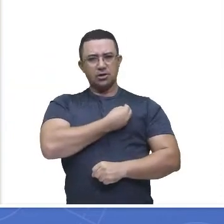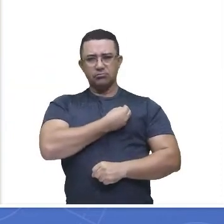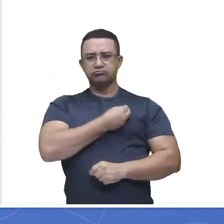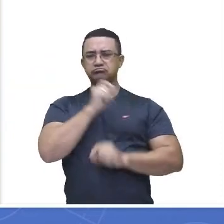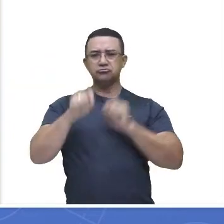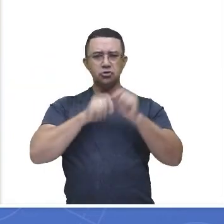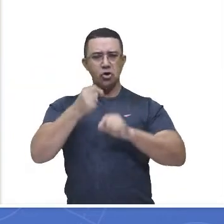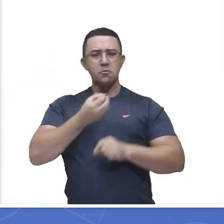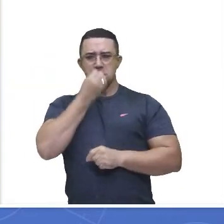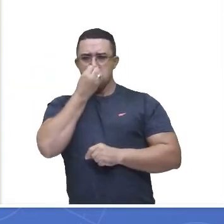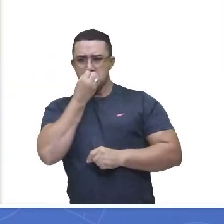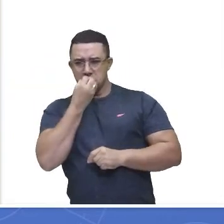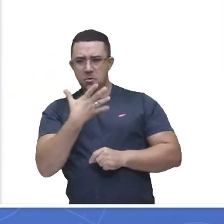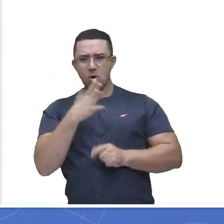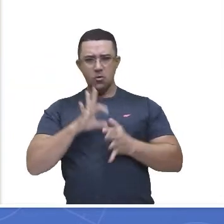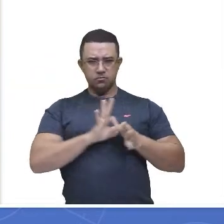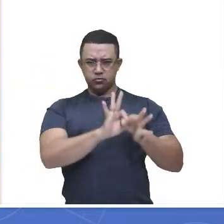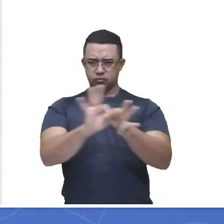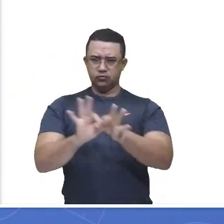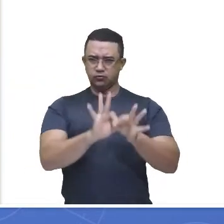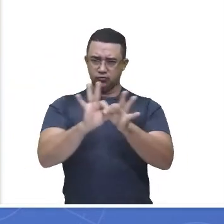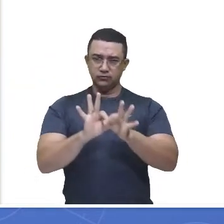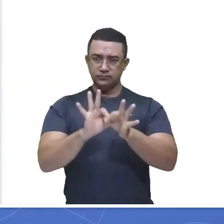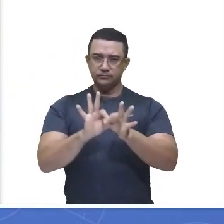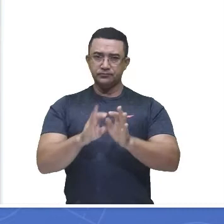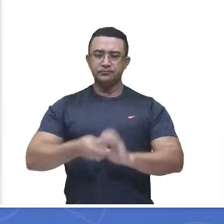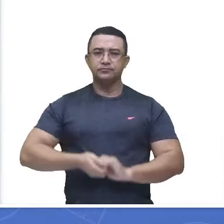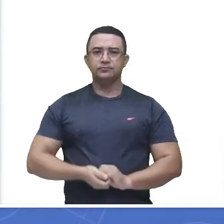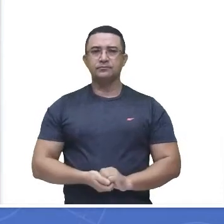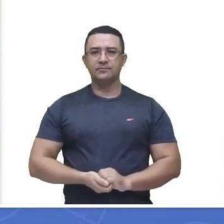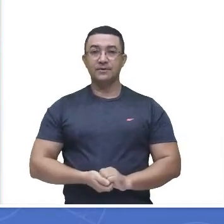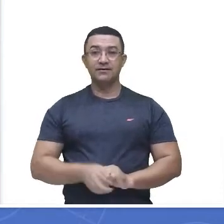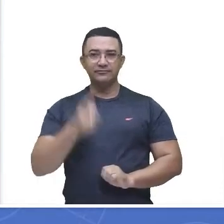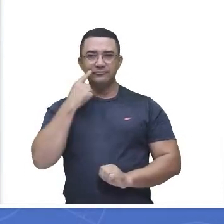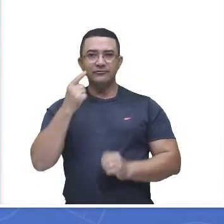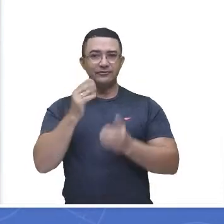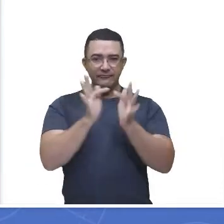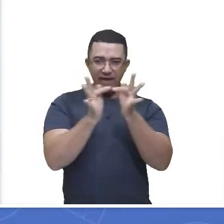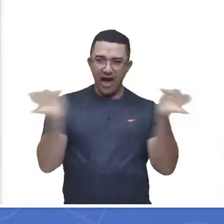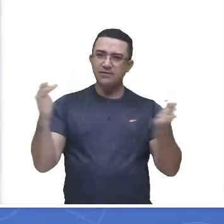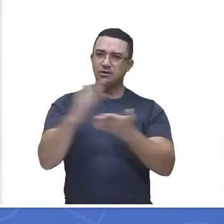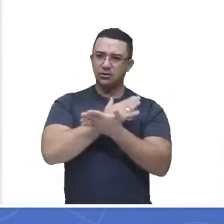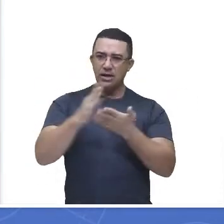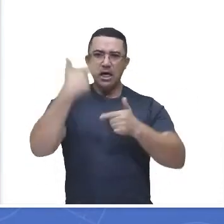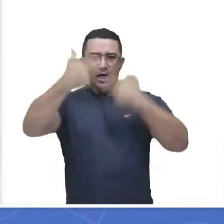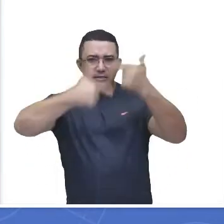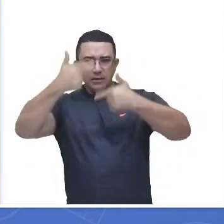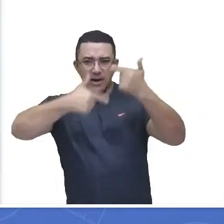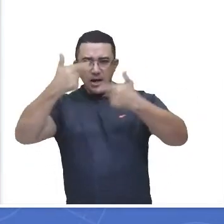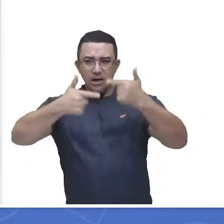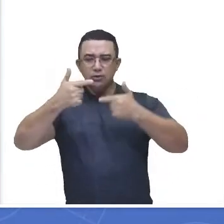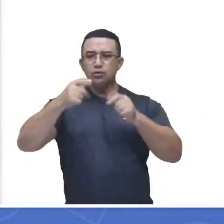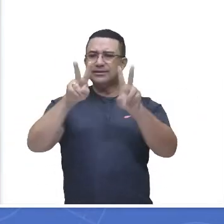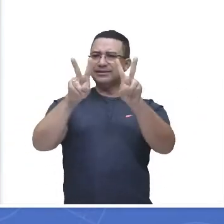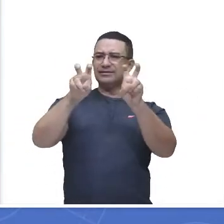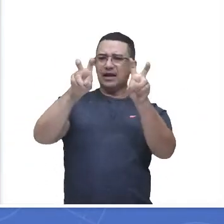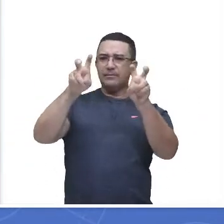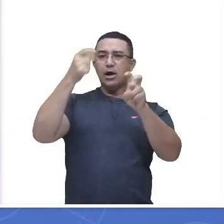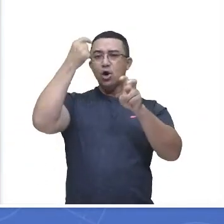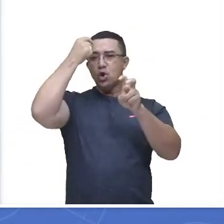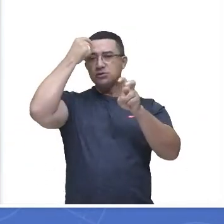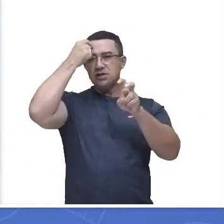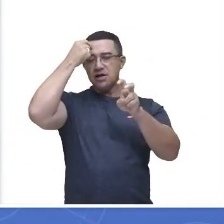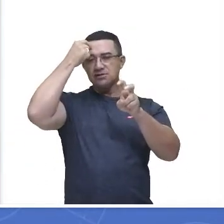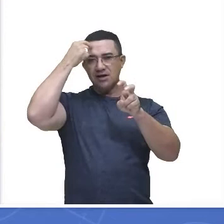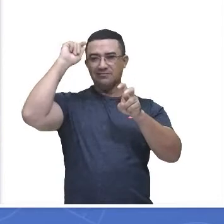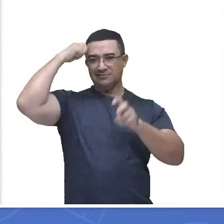Então aqui nós vimos várias frases, né, trabalhando a temática consciência negra, racismo,